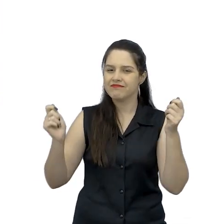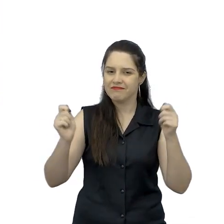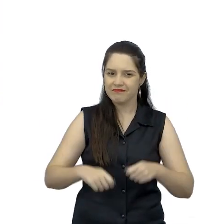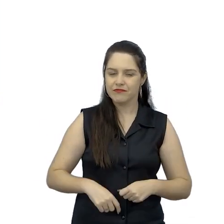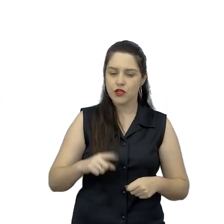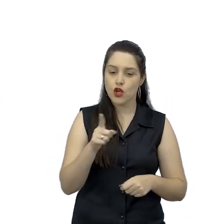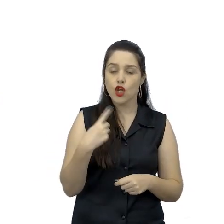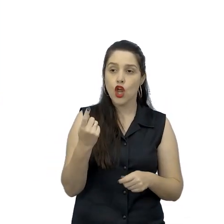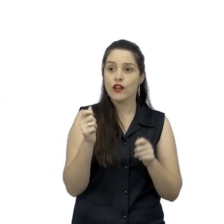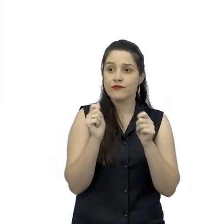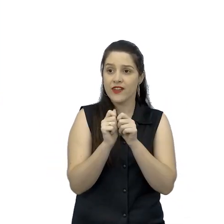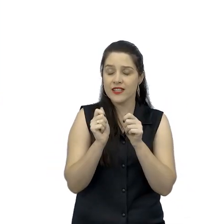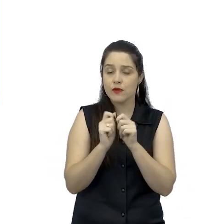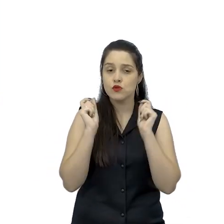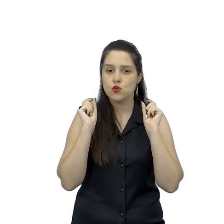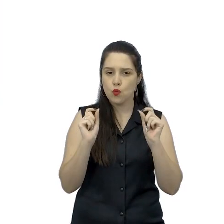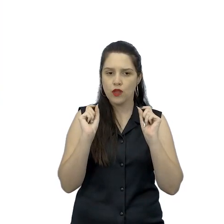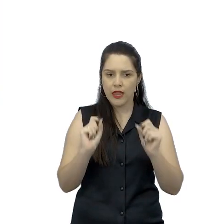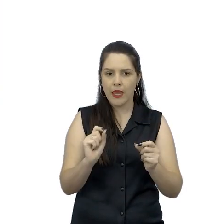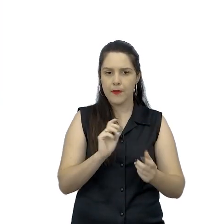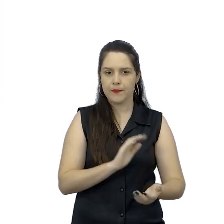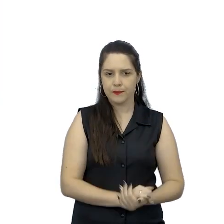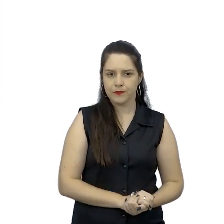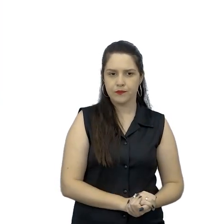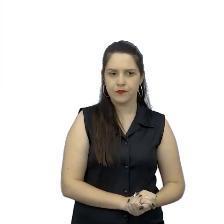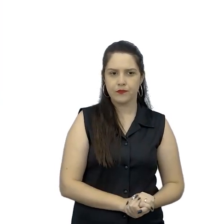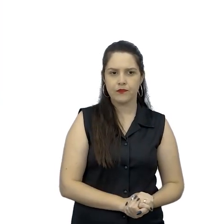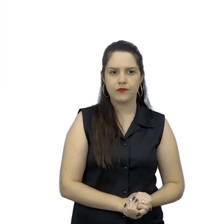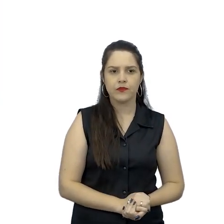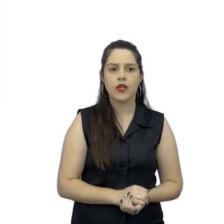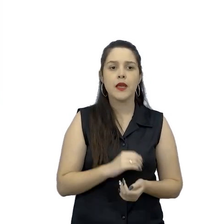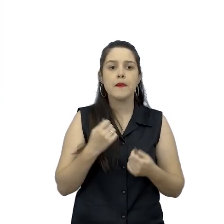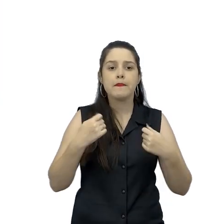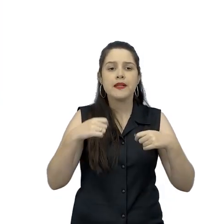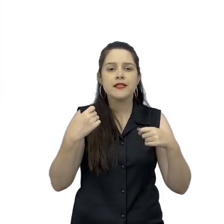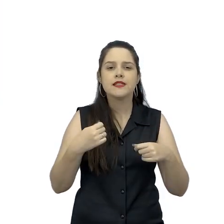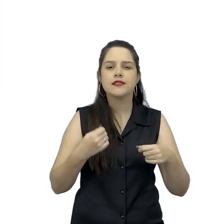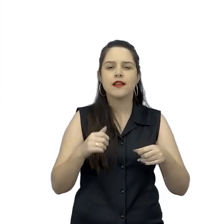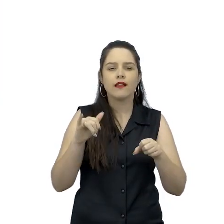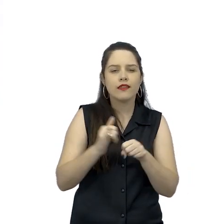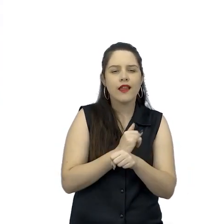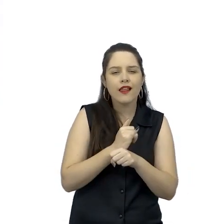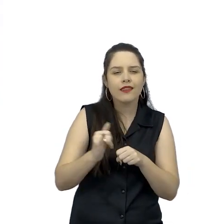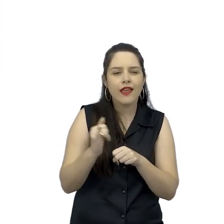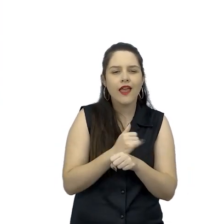O que nós fazemos é dotá-los um pouco mais de estratégias,